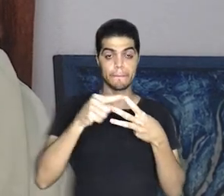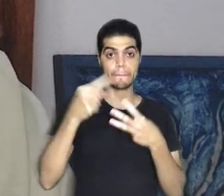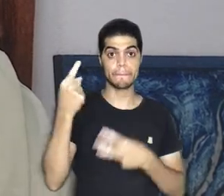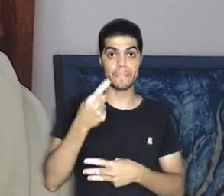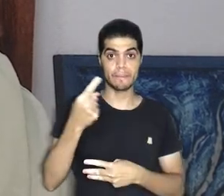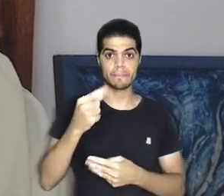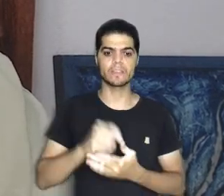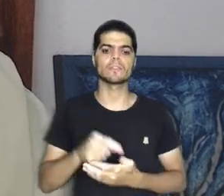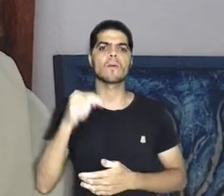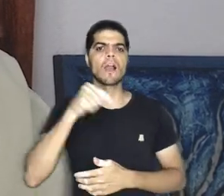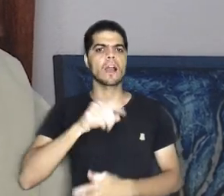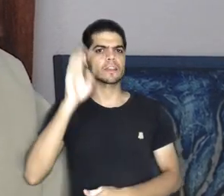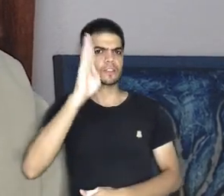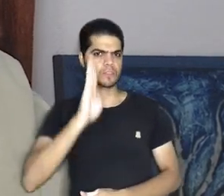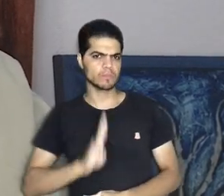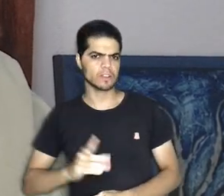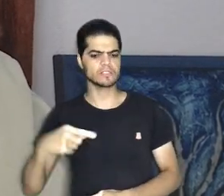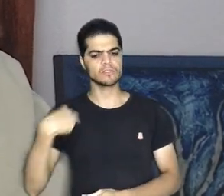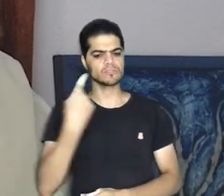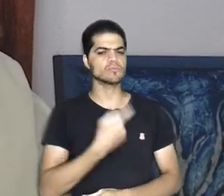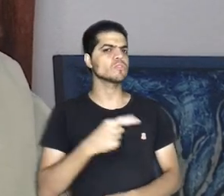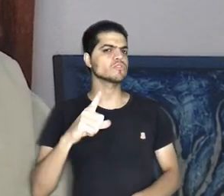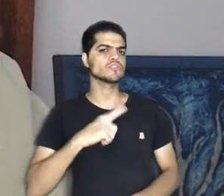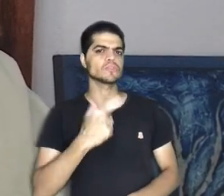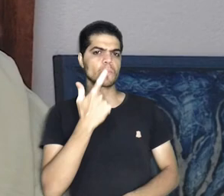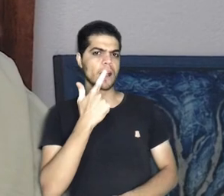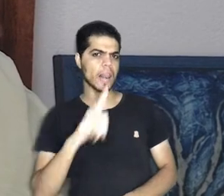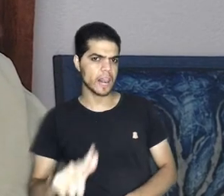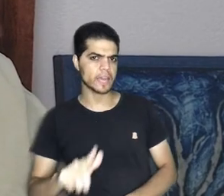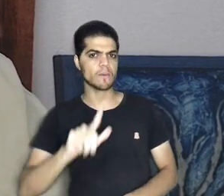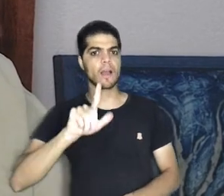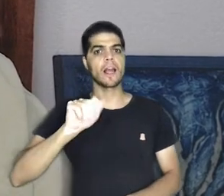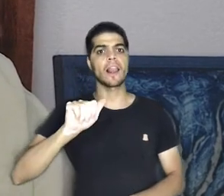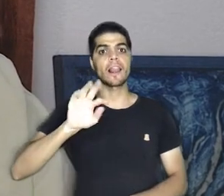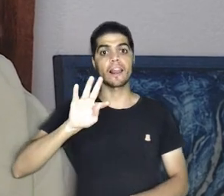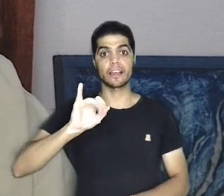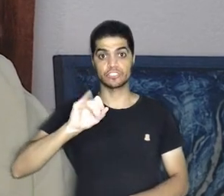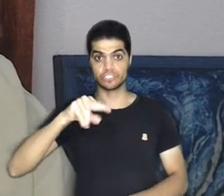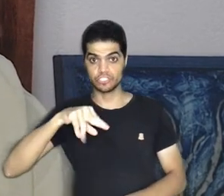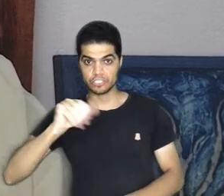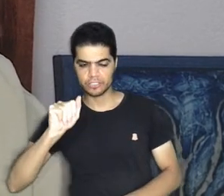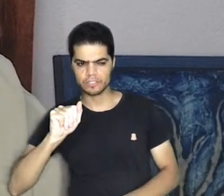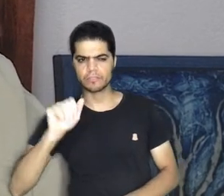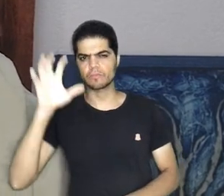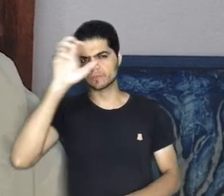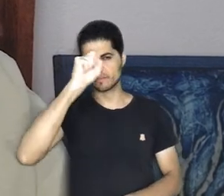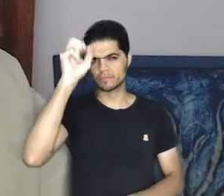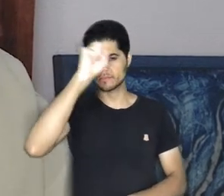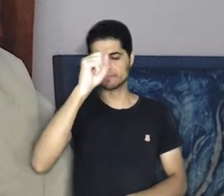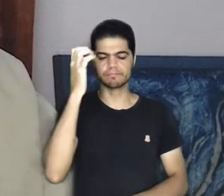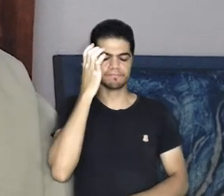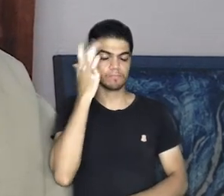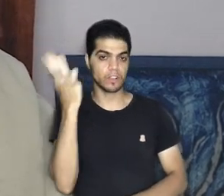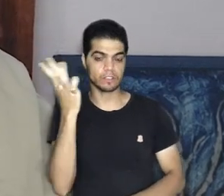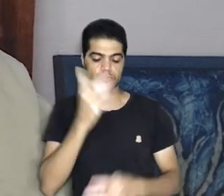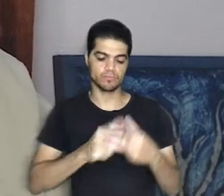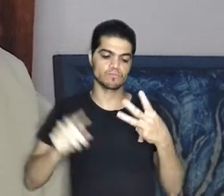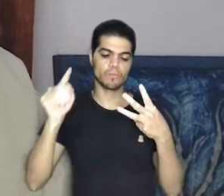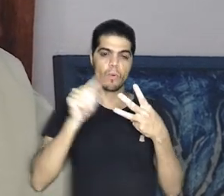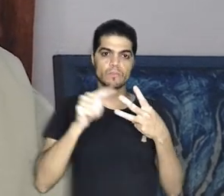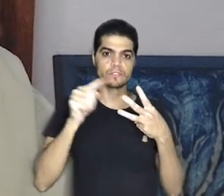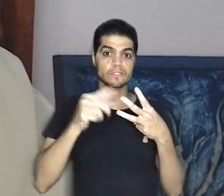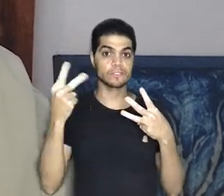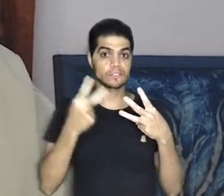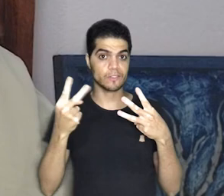Primeiro, porque aqui nós falávamos uma língua latina, o que facilitaria o seu aprendizado. Em segundo